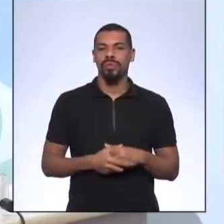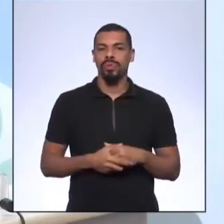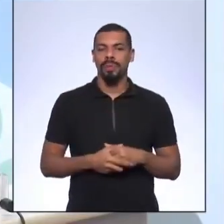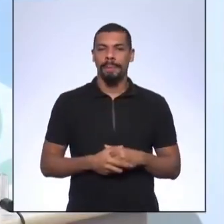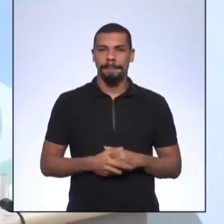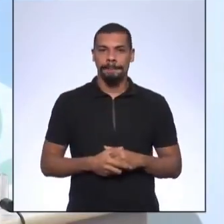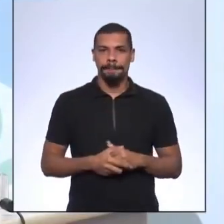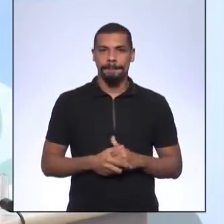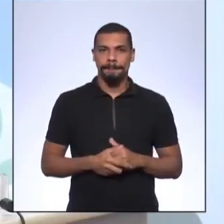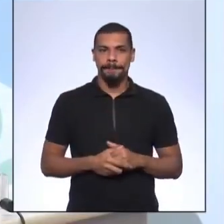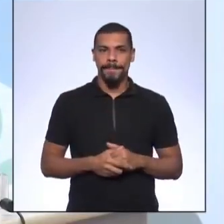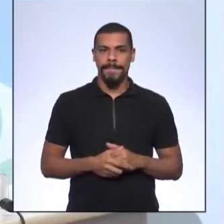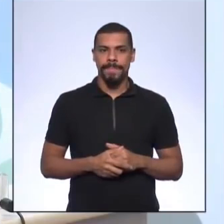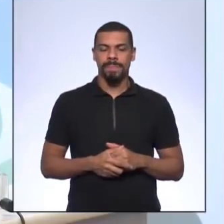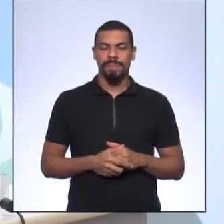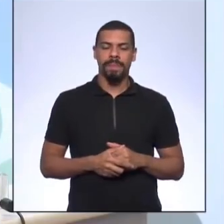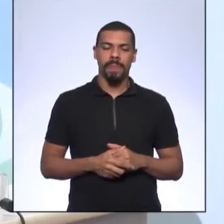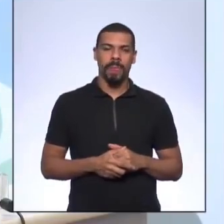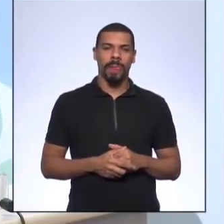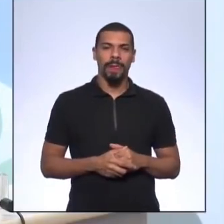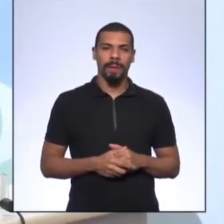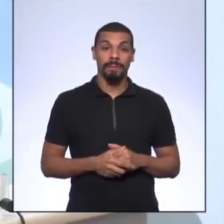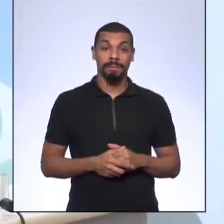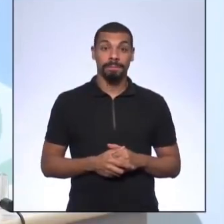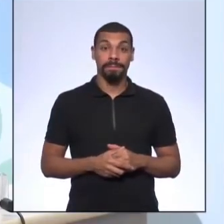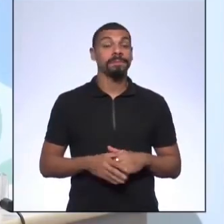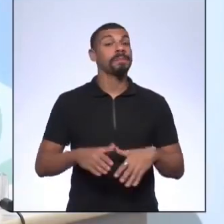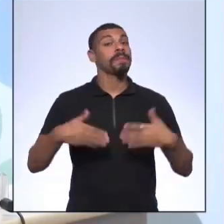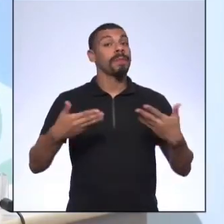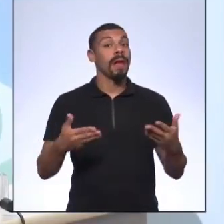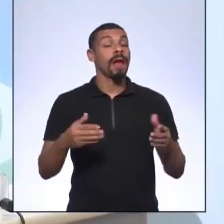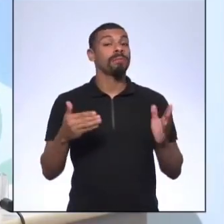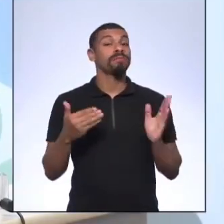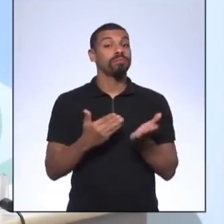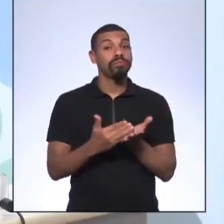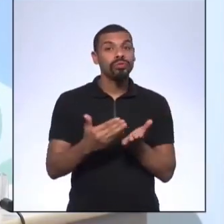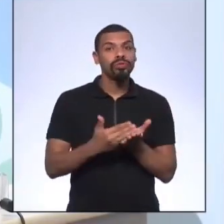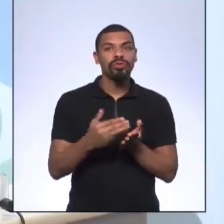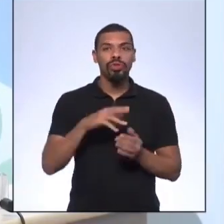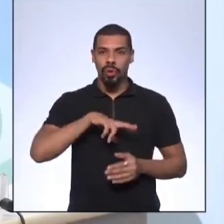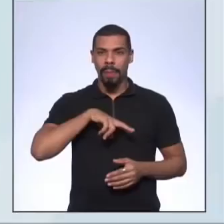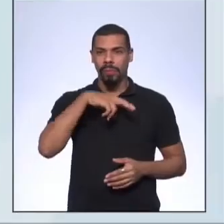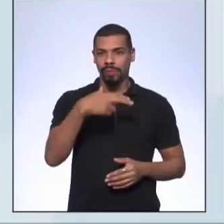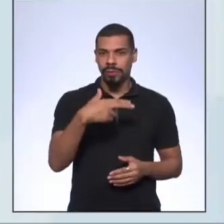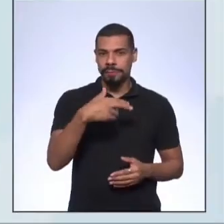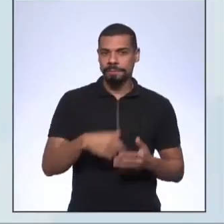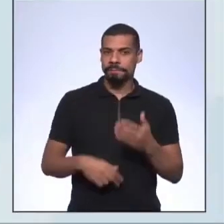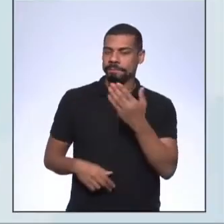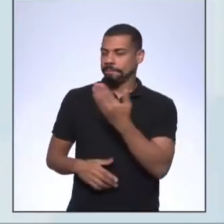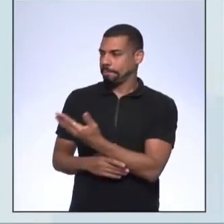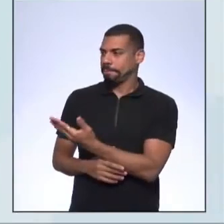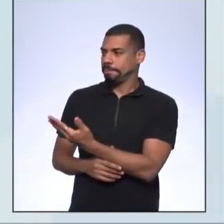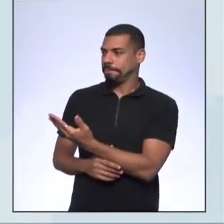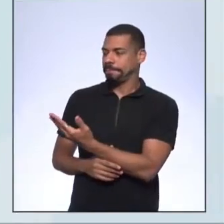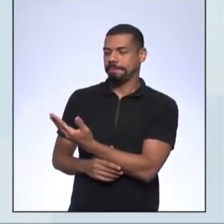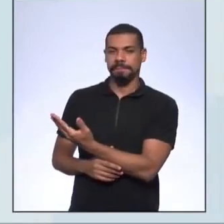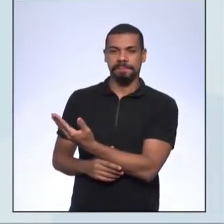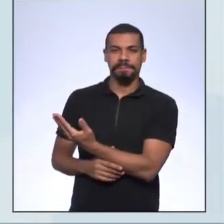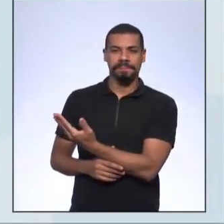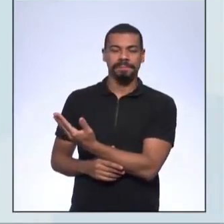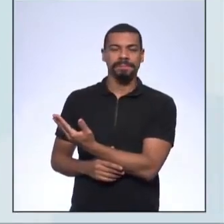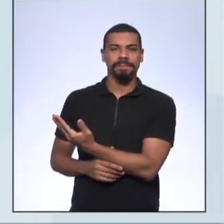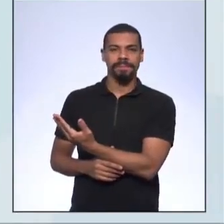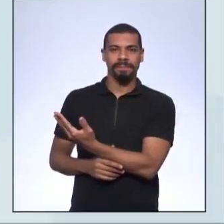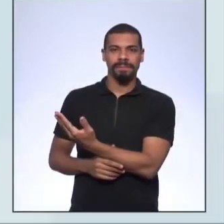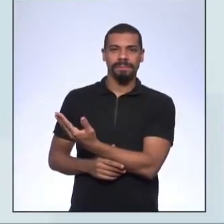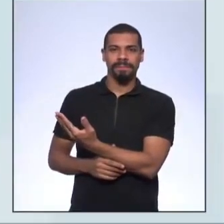das especiarias. Tá? Então, finalmente, vamos falar do pioneirismo português, está na tela para vocês agora. Então, pioneirismo,